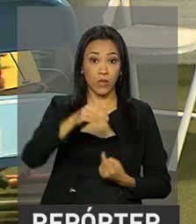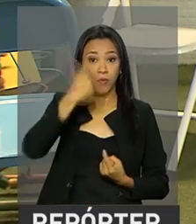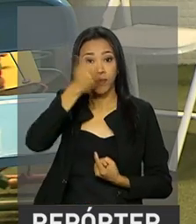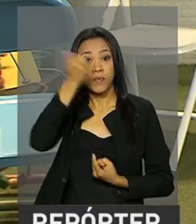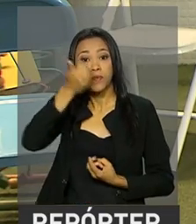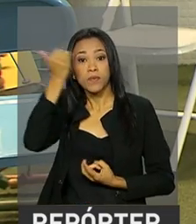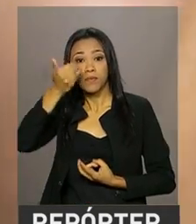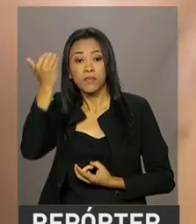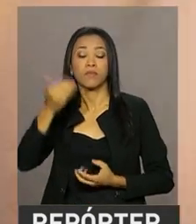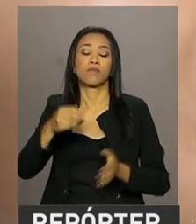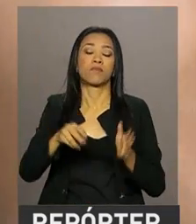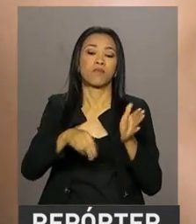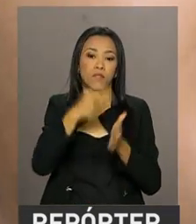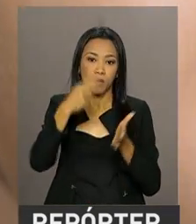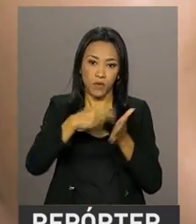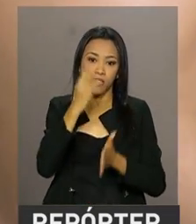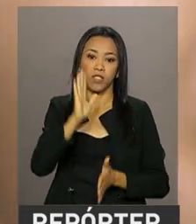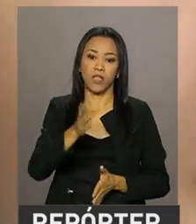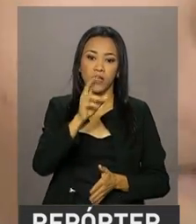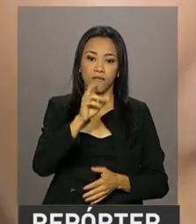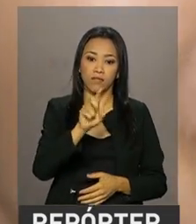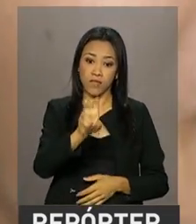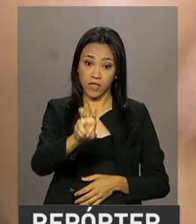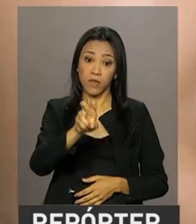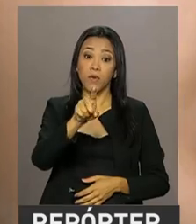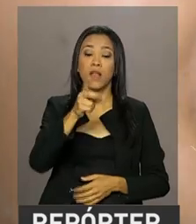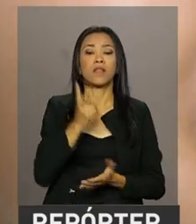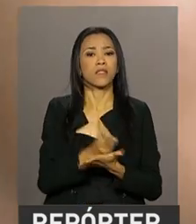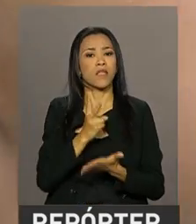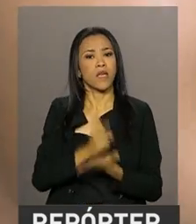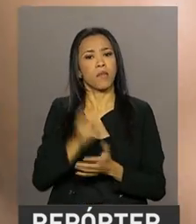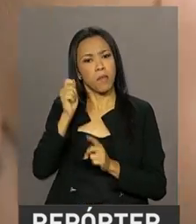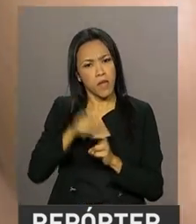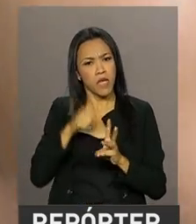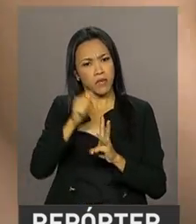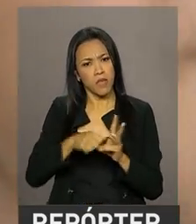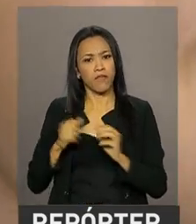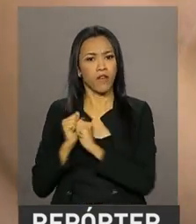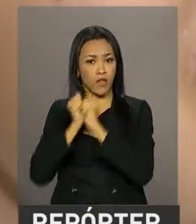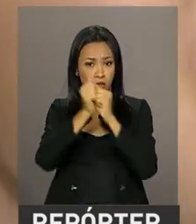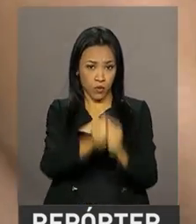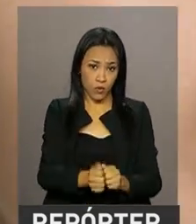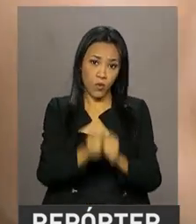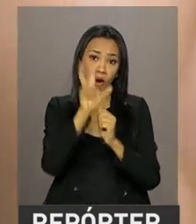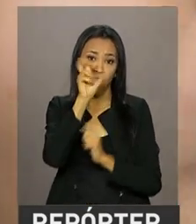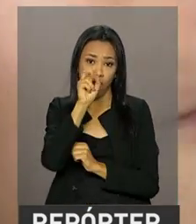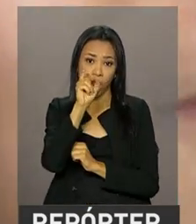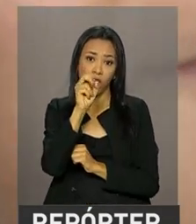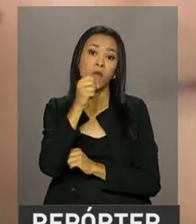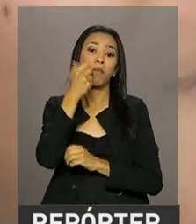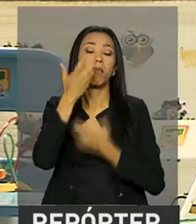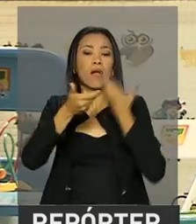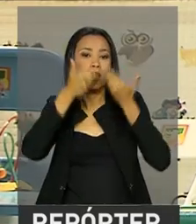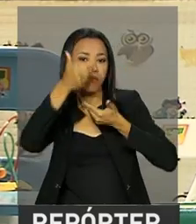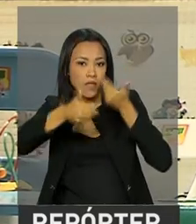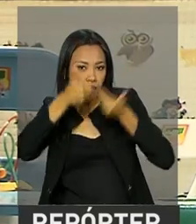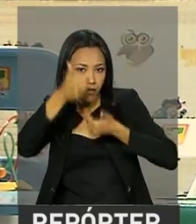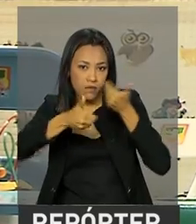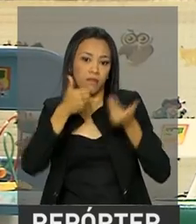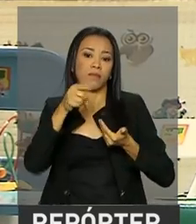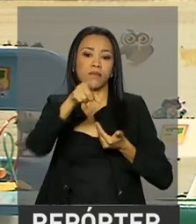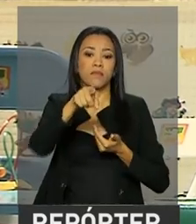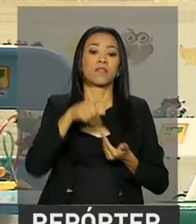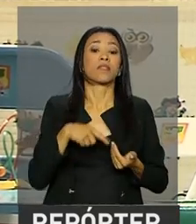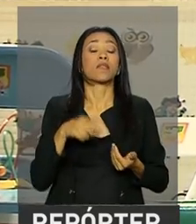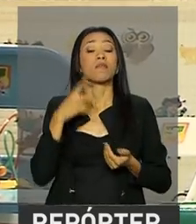corrigir a fissura labial. Todo mês, a menina vai com a avó ao Hospital Regional da Asa Norte, em Brasília, para o tratamento. Para